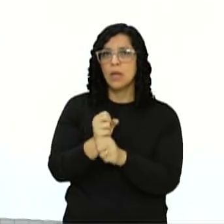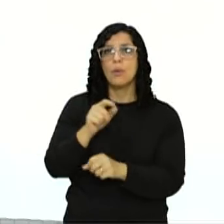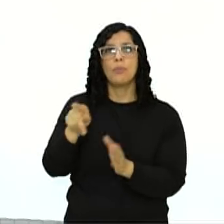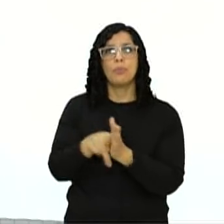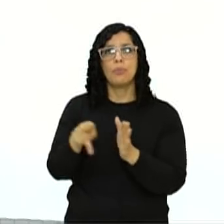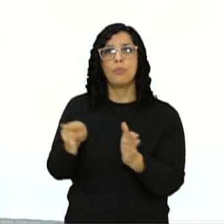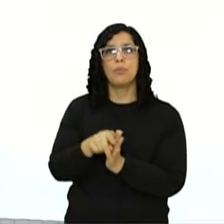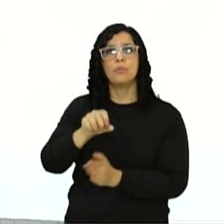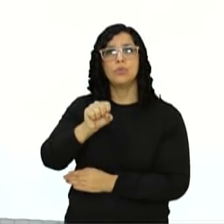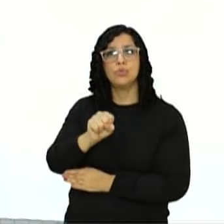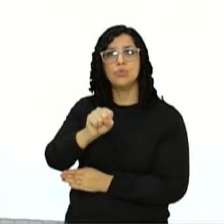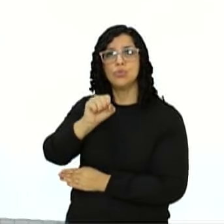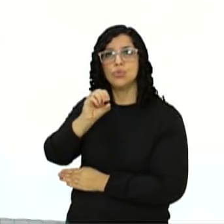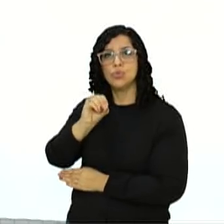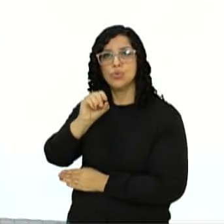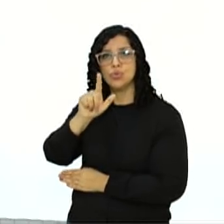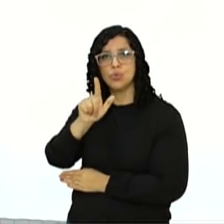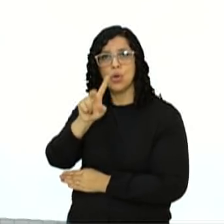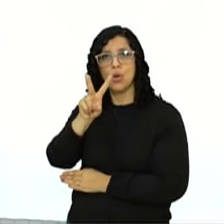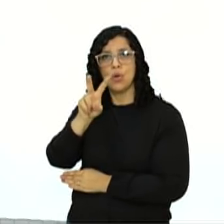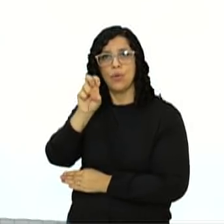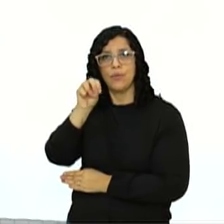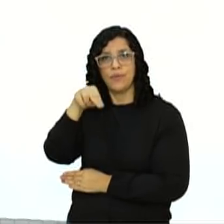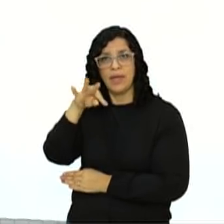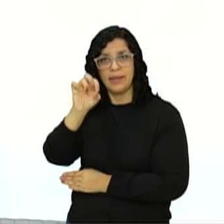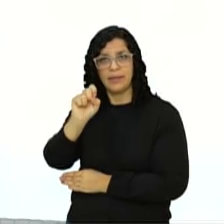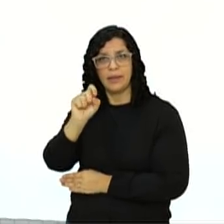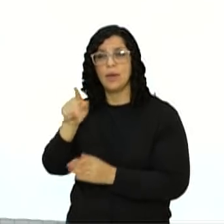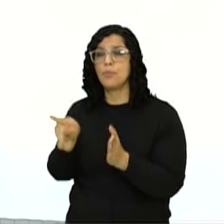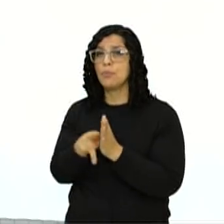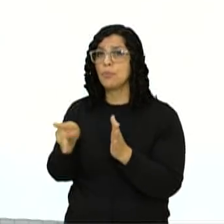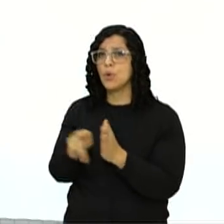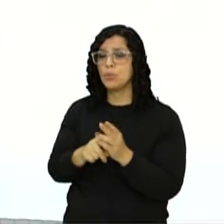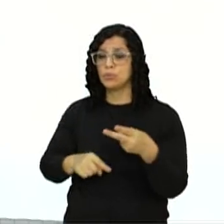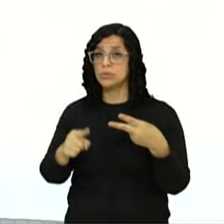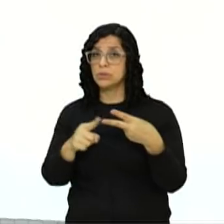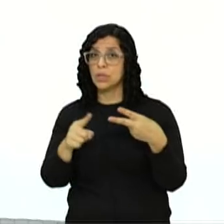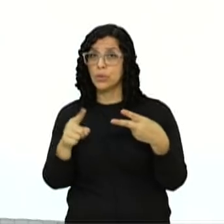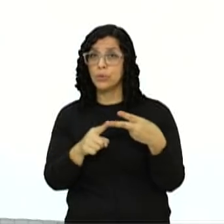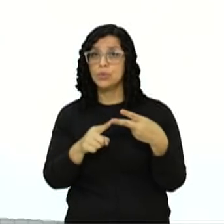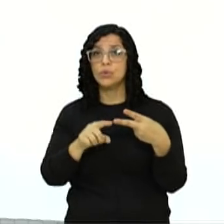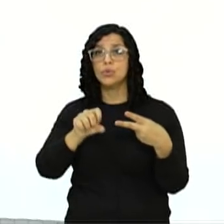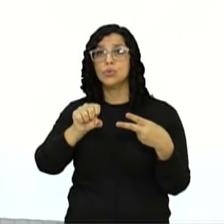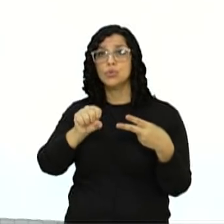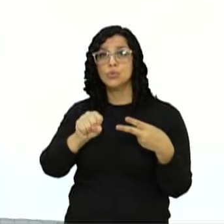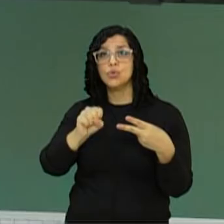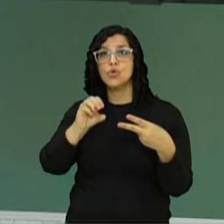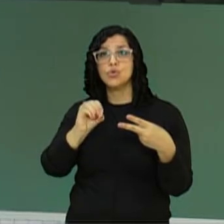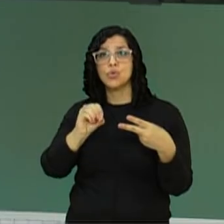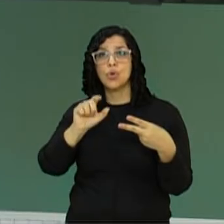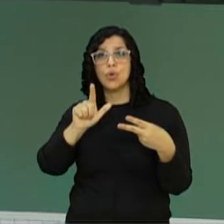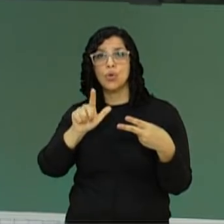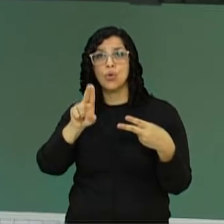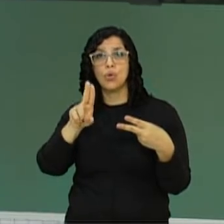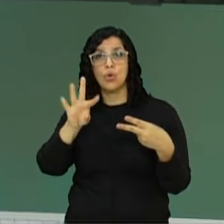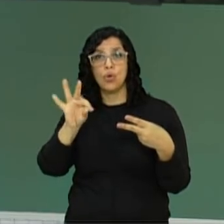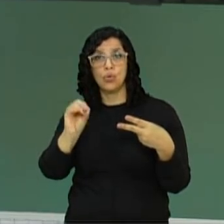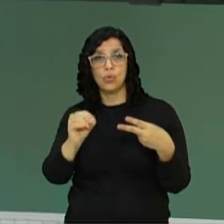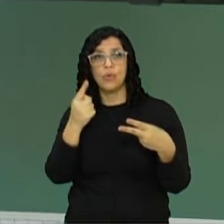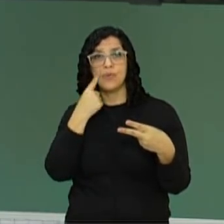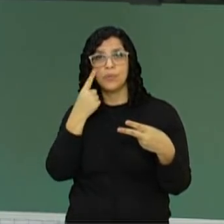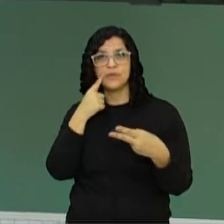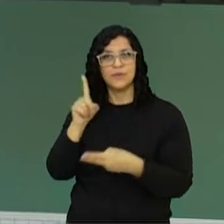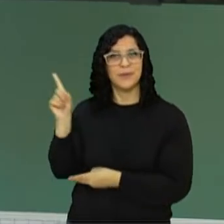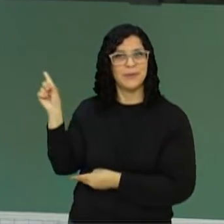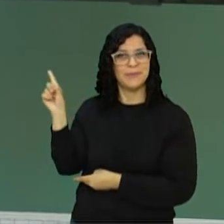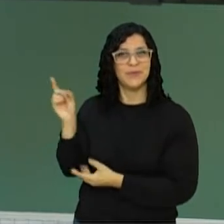de solvente. E os demais componentes da mistura nós chamamos de soluto. Então vamos voltar para aquele